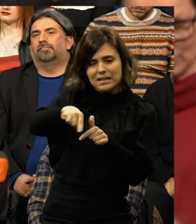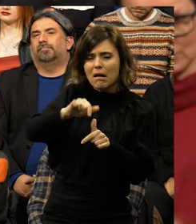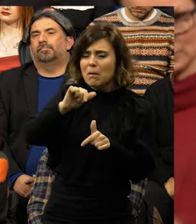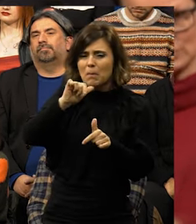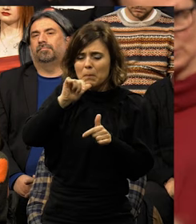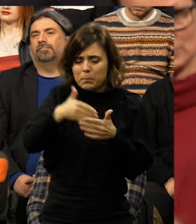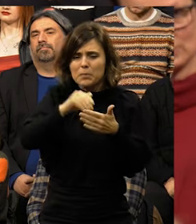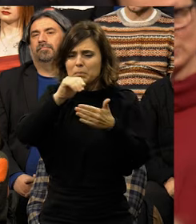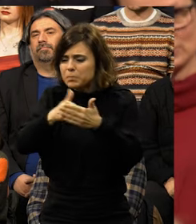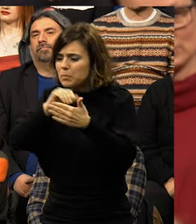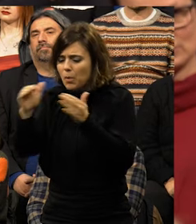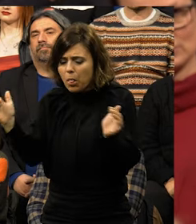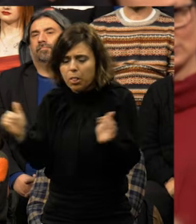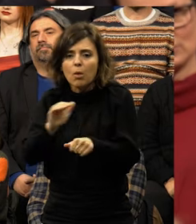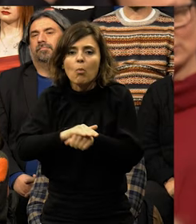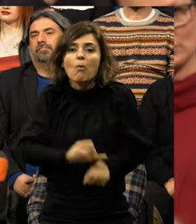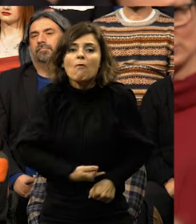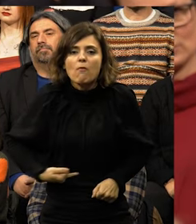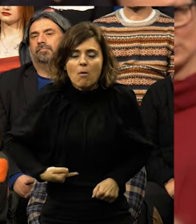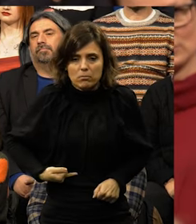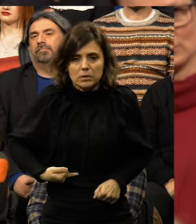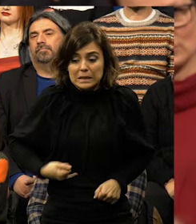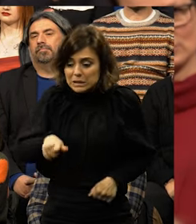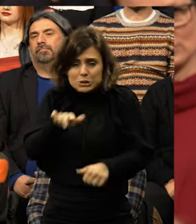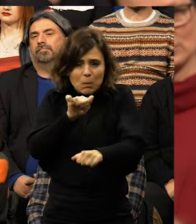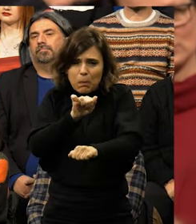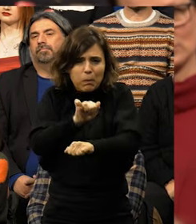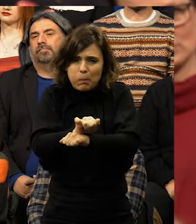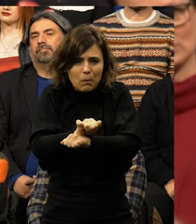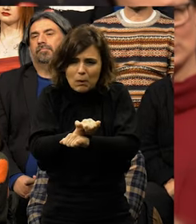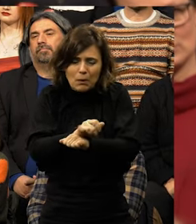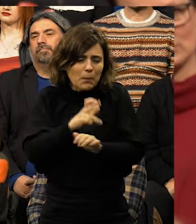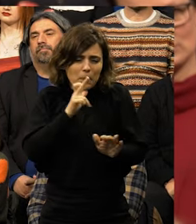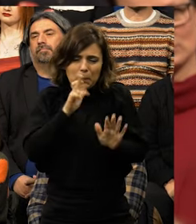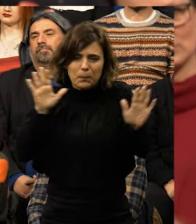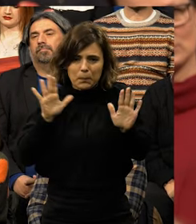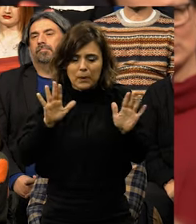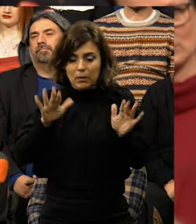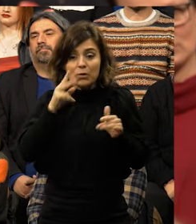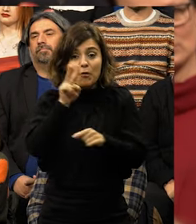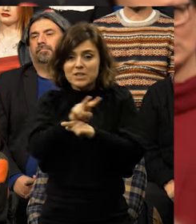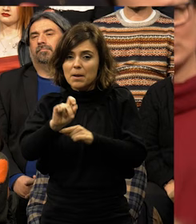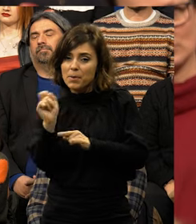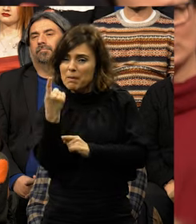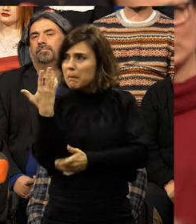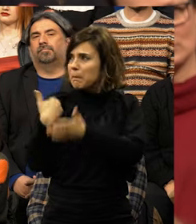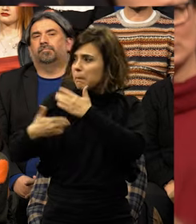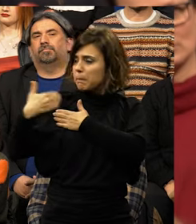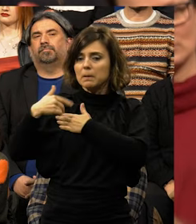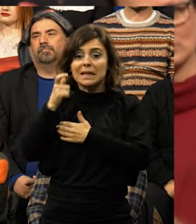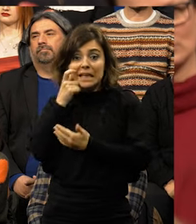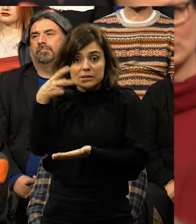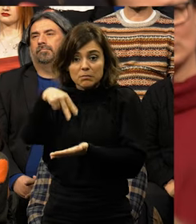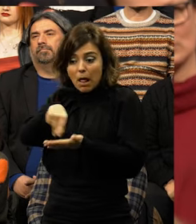altura que o bloqueio Total só poderia ser mesmo uma tragédia quando eu Visitei pela primeira vez e as outras vezes e quem lá esteve sabe tão bem como